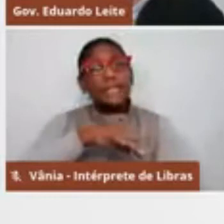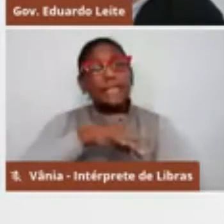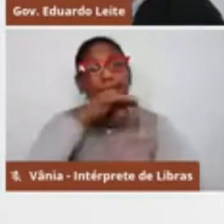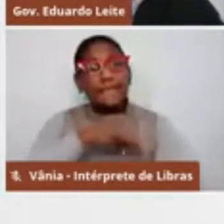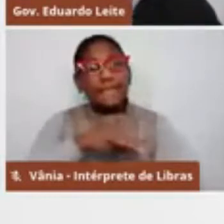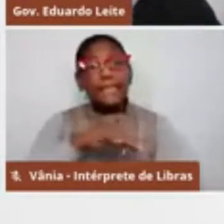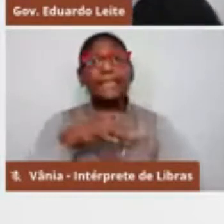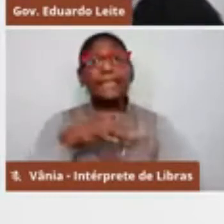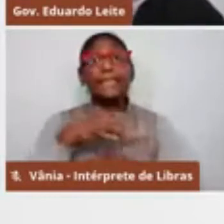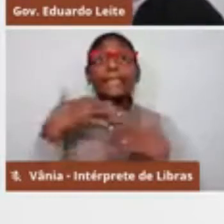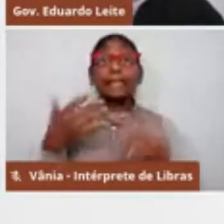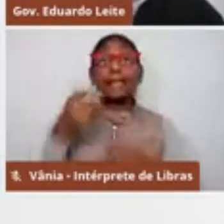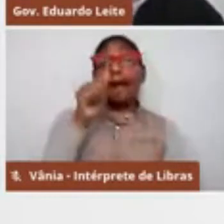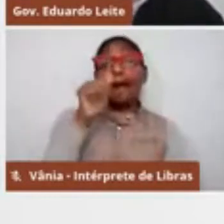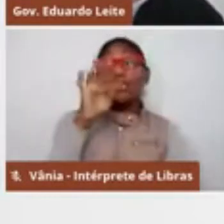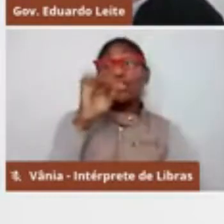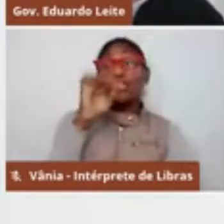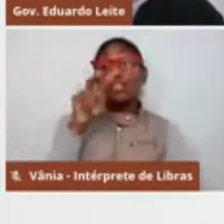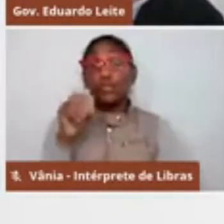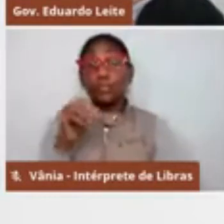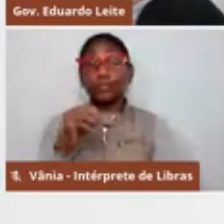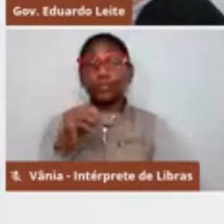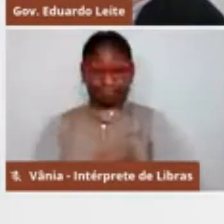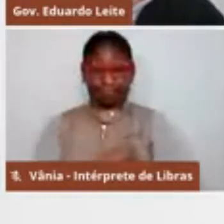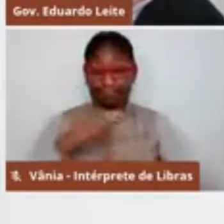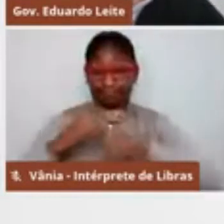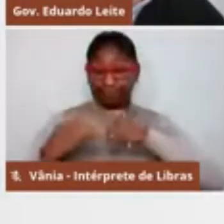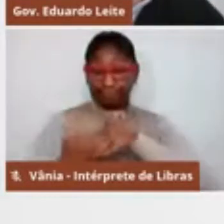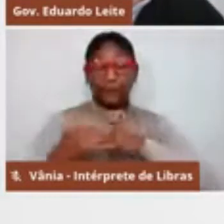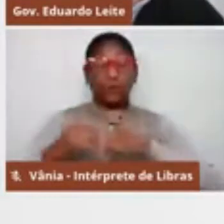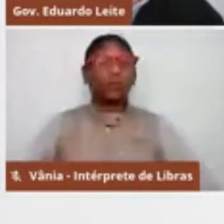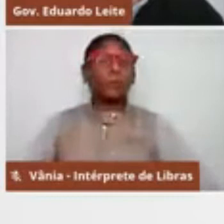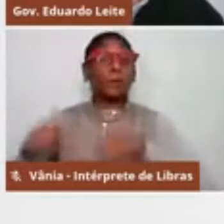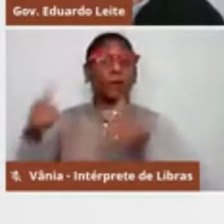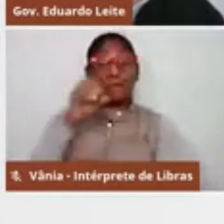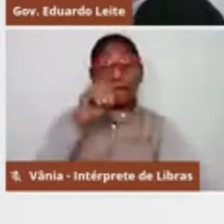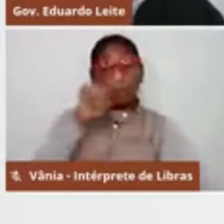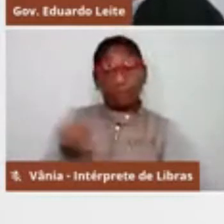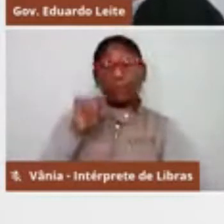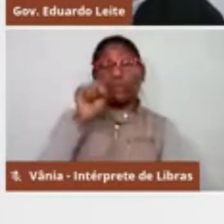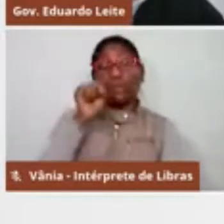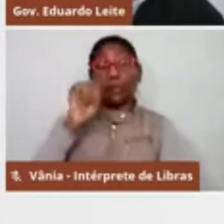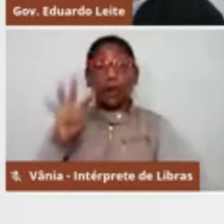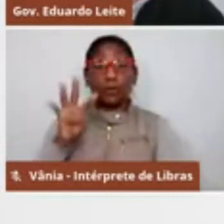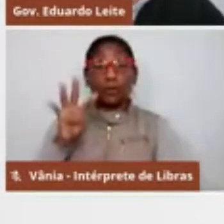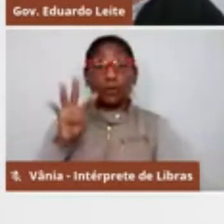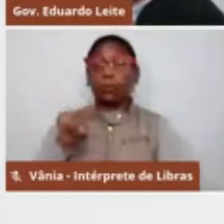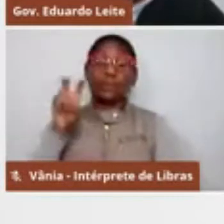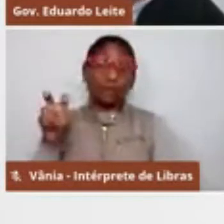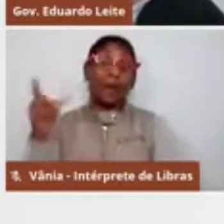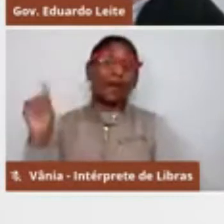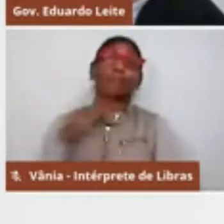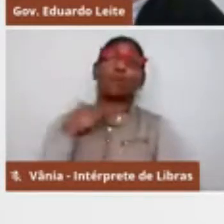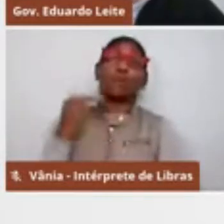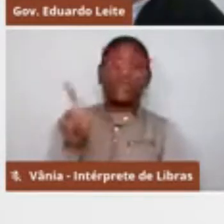ativos e recuperados também piorou aqui, eram 0,44, estamos 0,5. E óbitos tinham sido 15